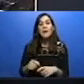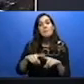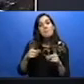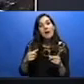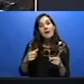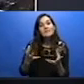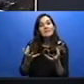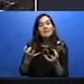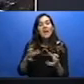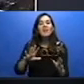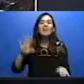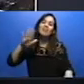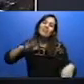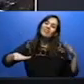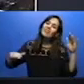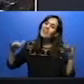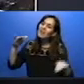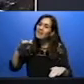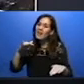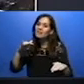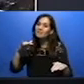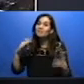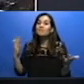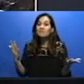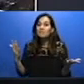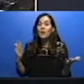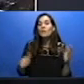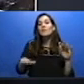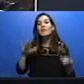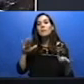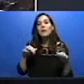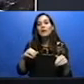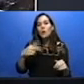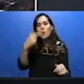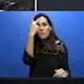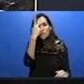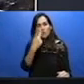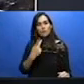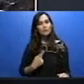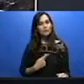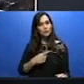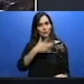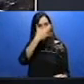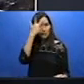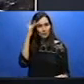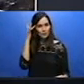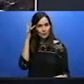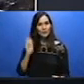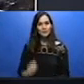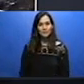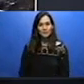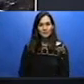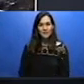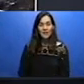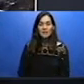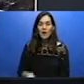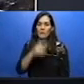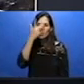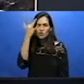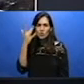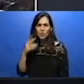ir no clube. Então, dependendo do perfil, uma pessoa que quer fazer uma viagem religiosa, ela pode conhecer as igrejas